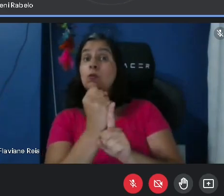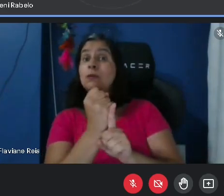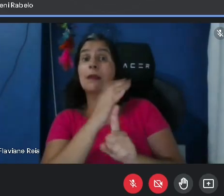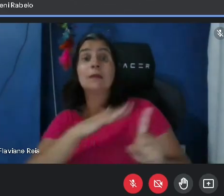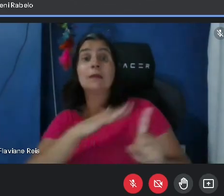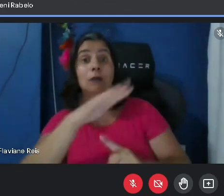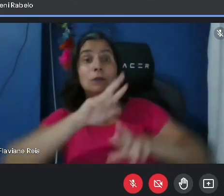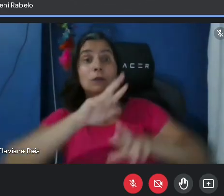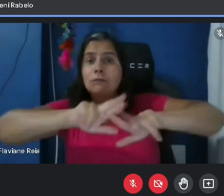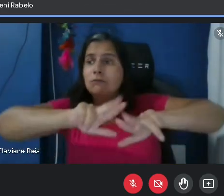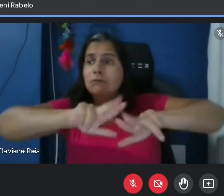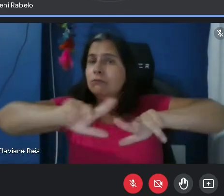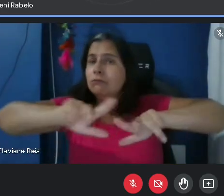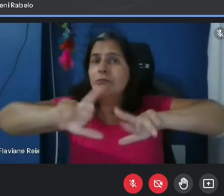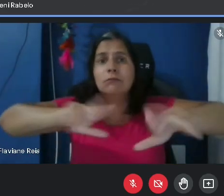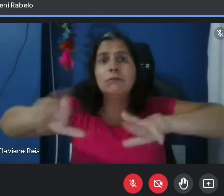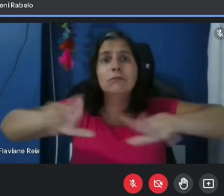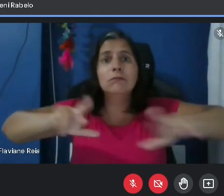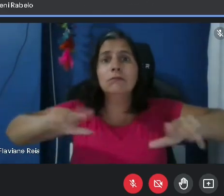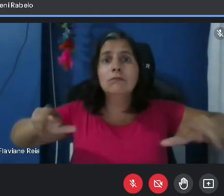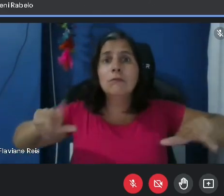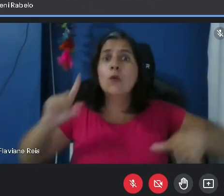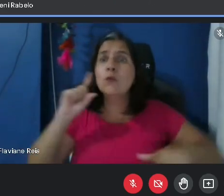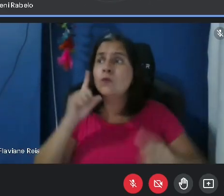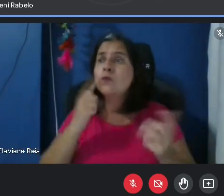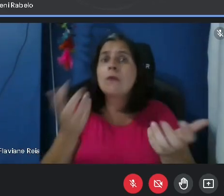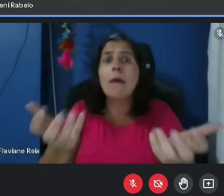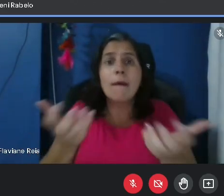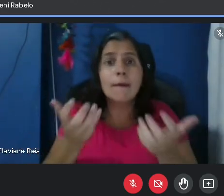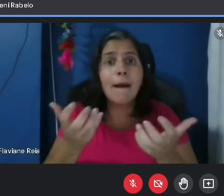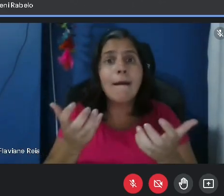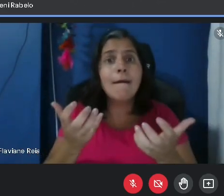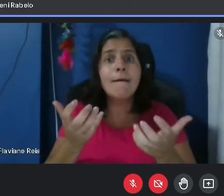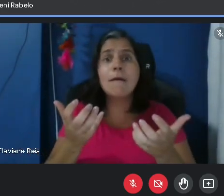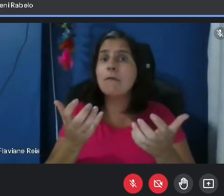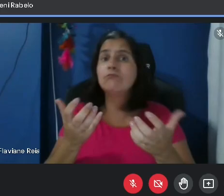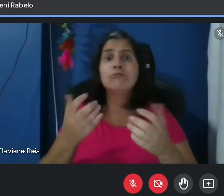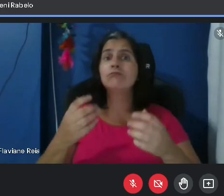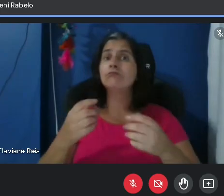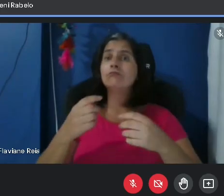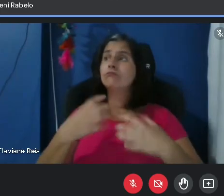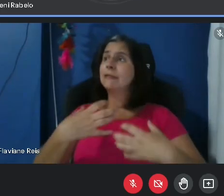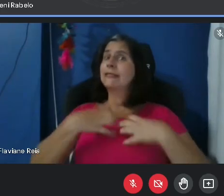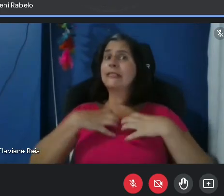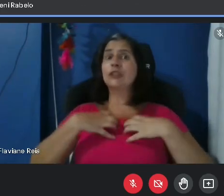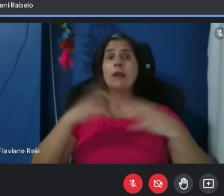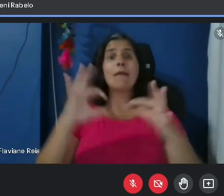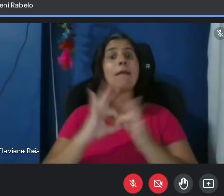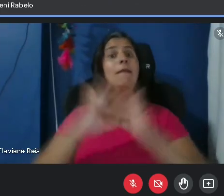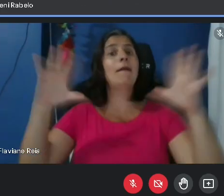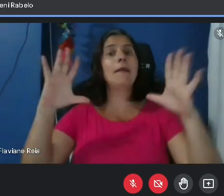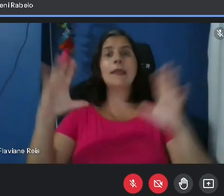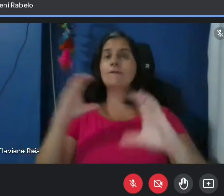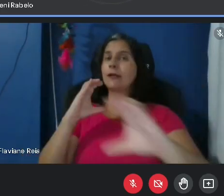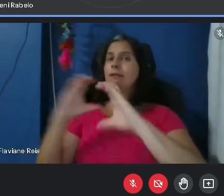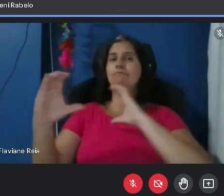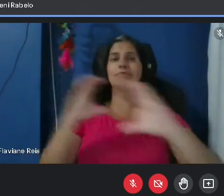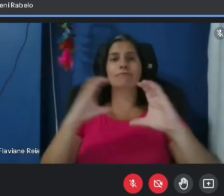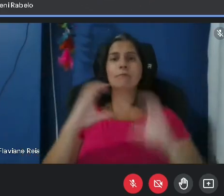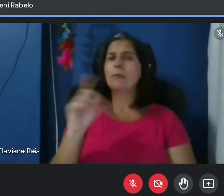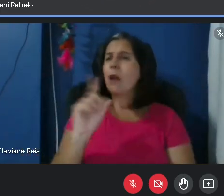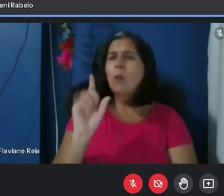âmbito social, jurídico, saúde, educação, em todos os âmbitos.